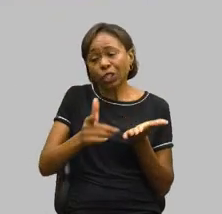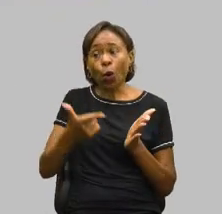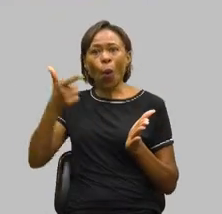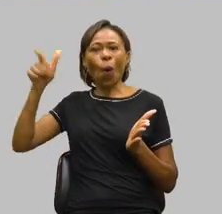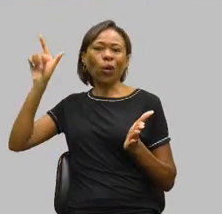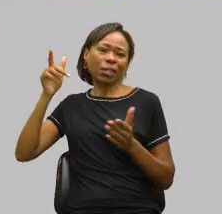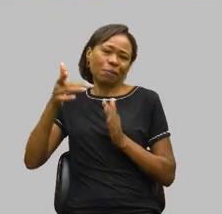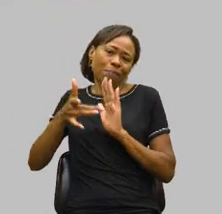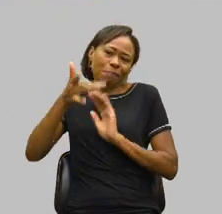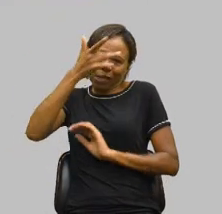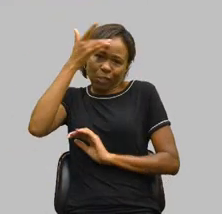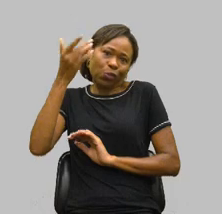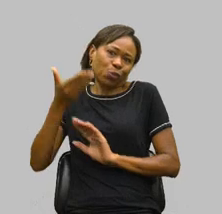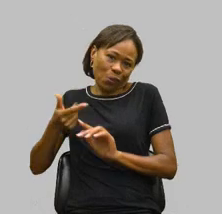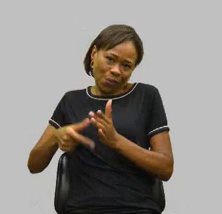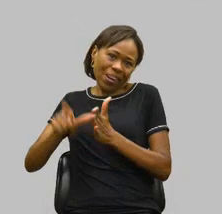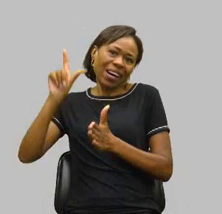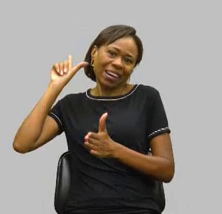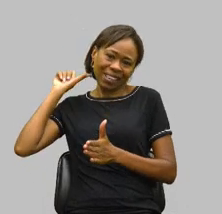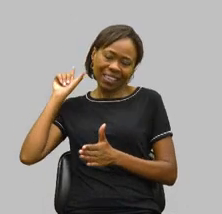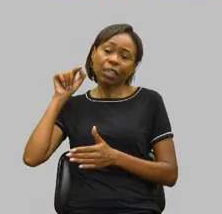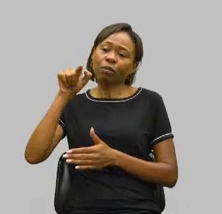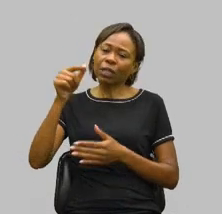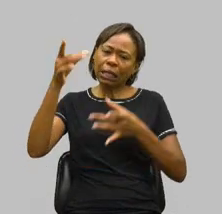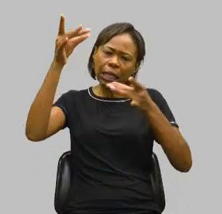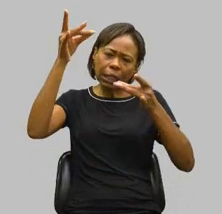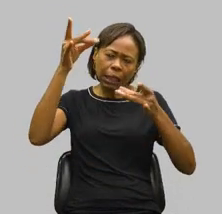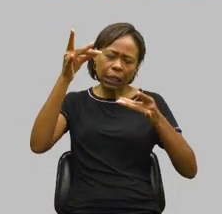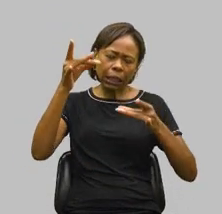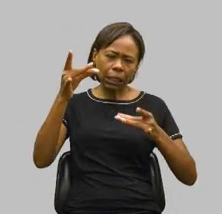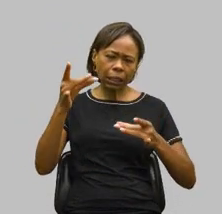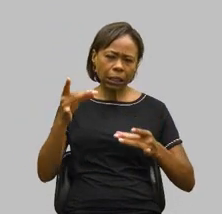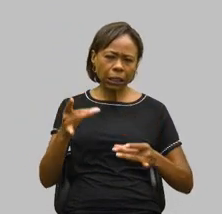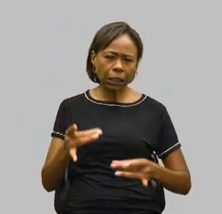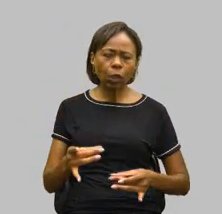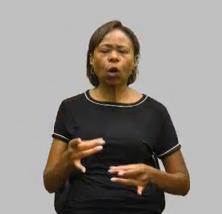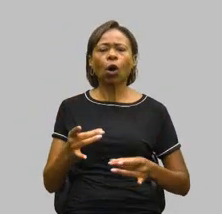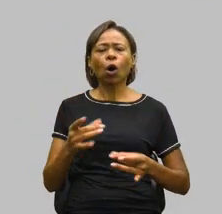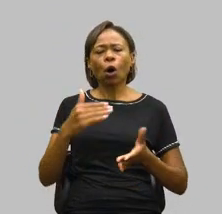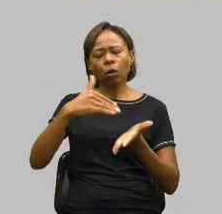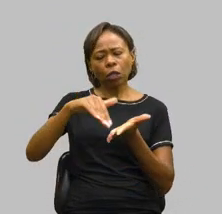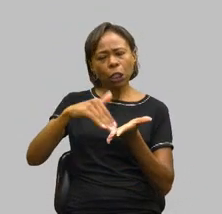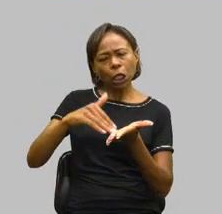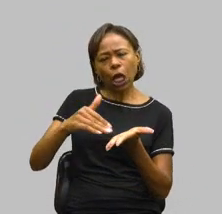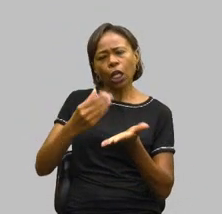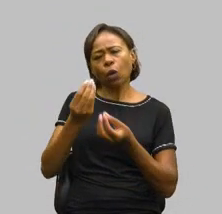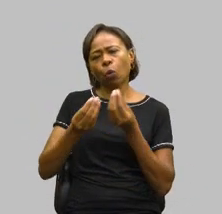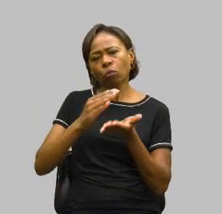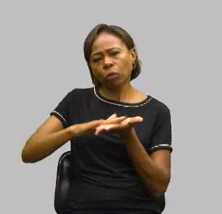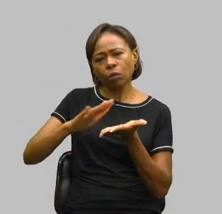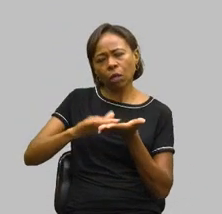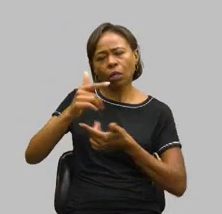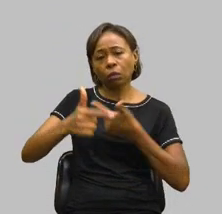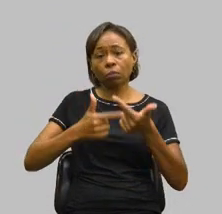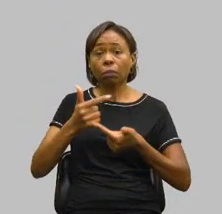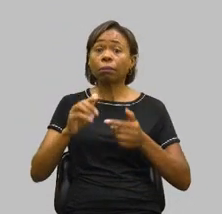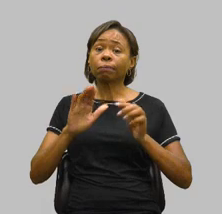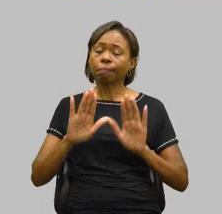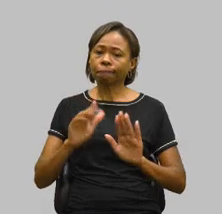excelente explanou aqui todo o trabalho realizado à frente desta pasta e eu queria falar ali